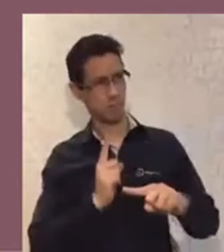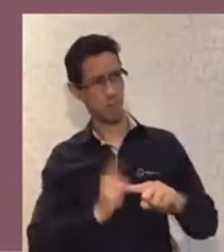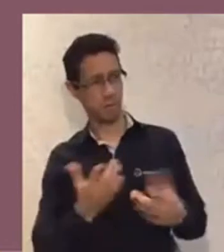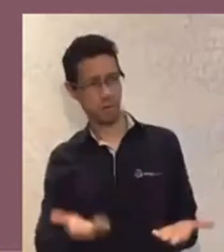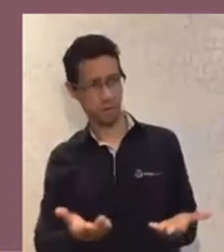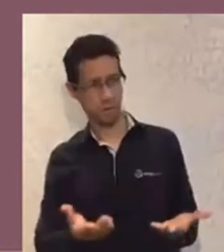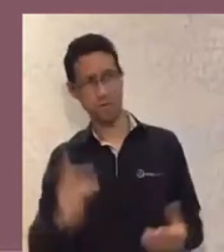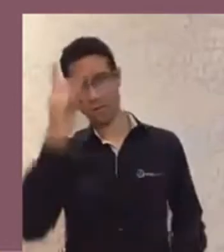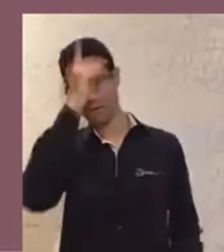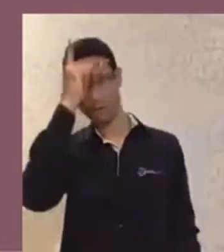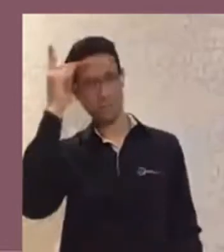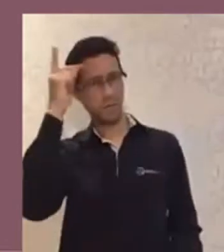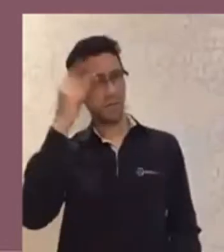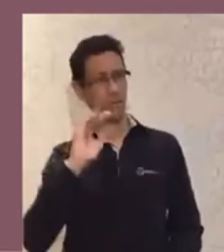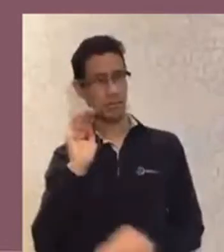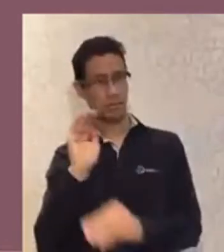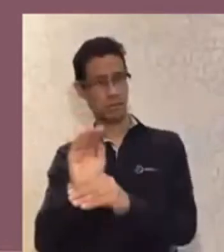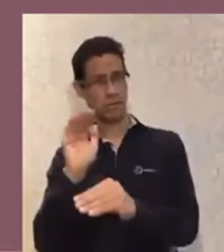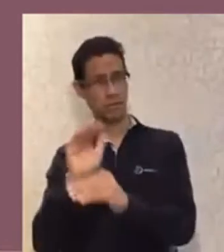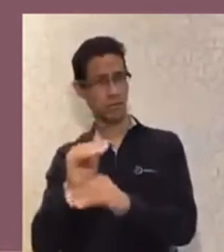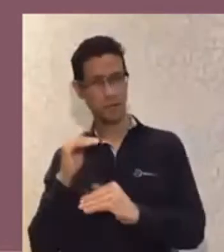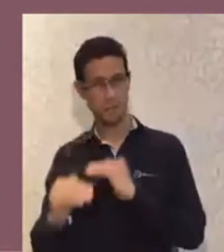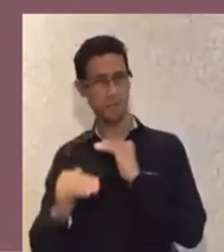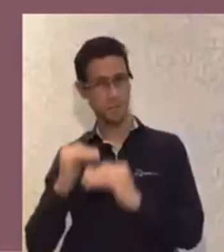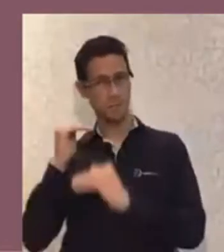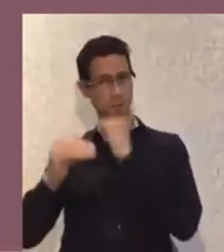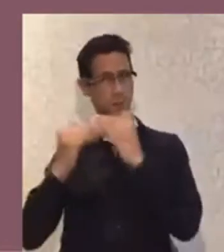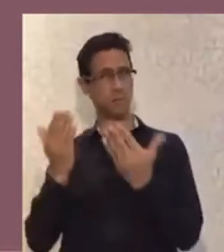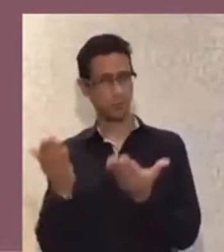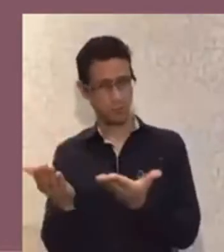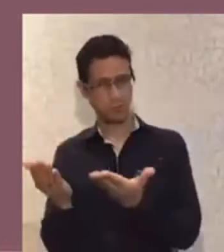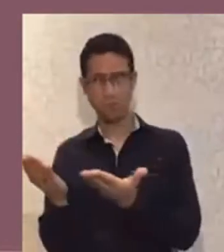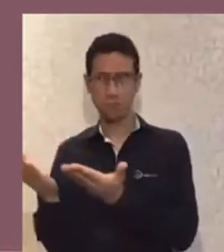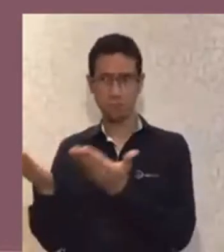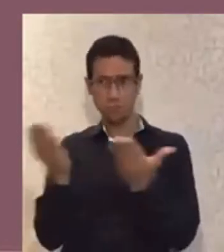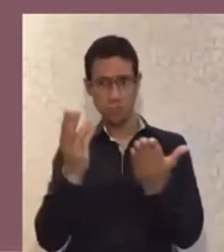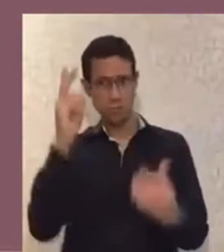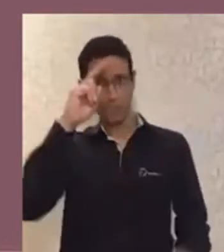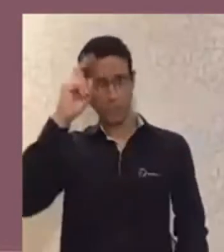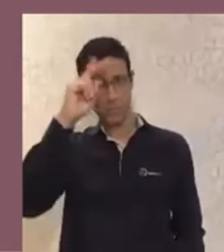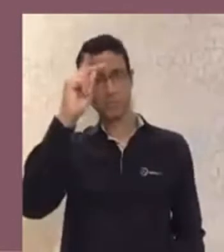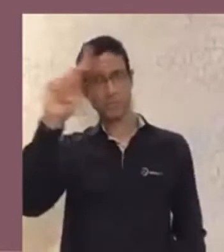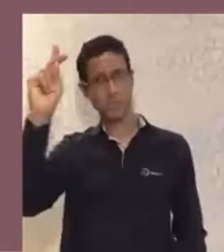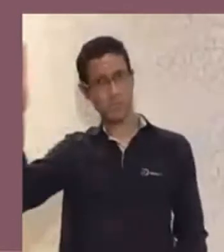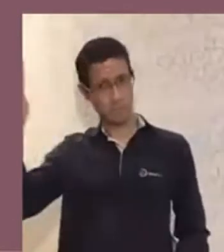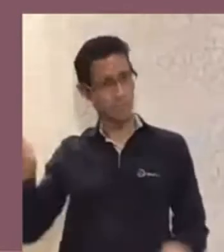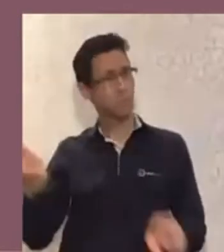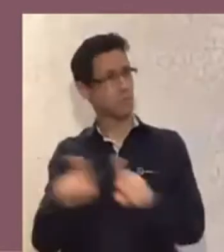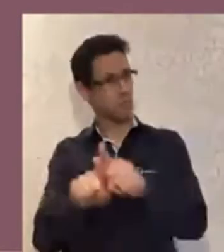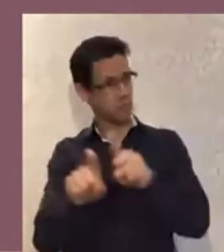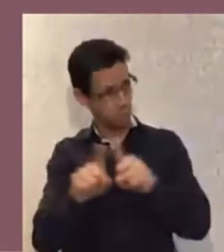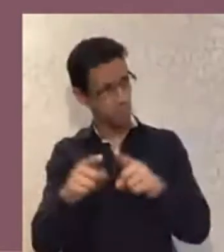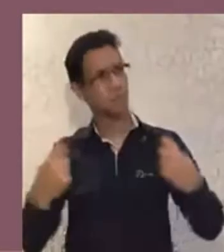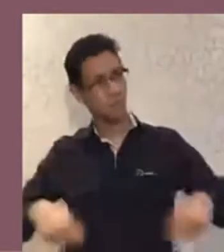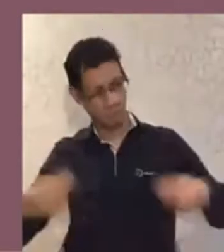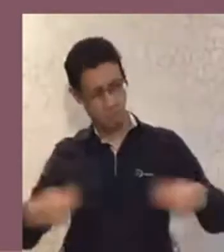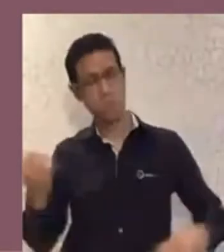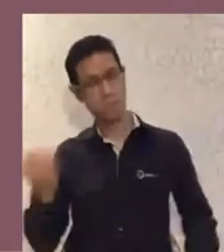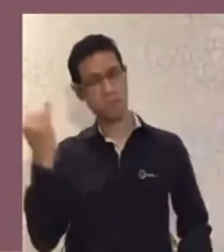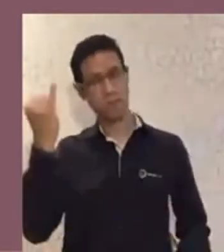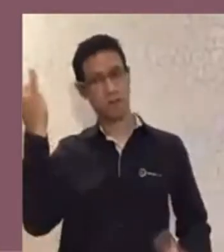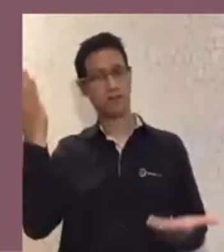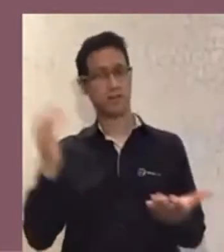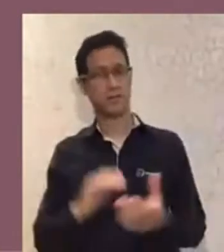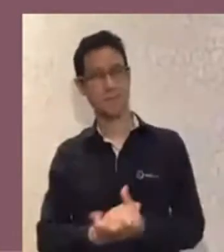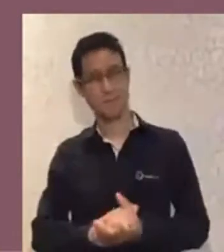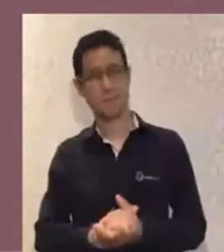para a construção do Brasil, é claro que a história e cultura delas tem que ser contada. Entretanto, há uma